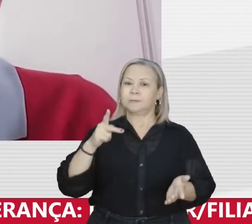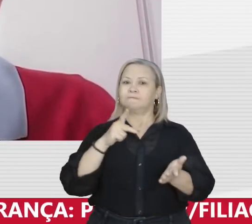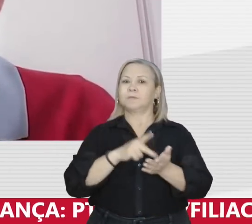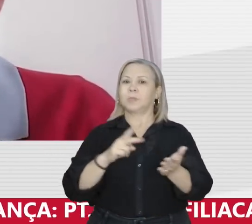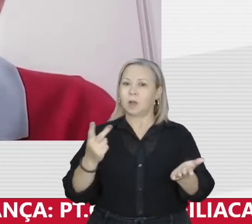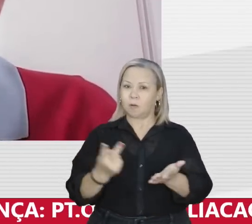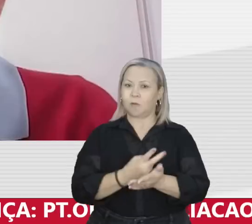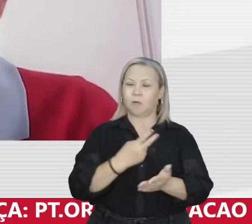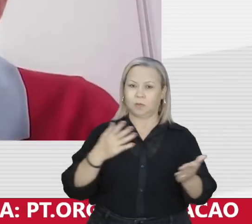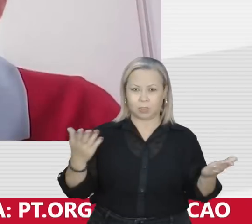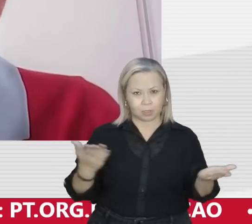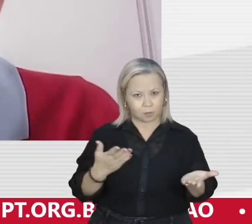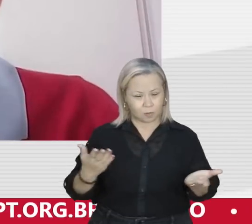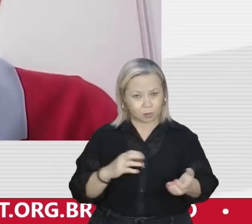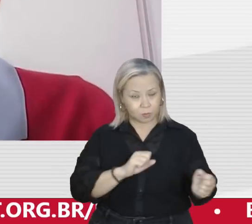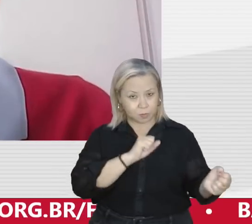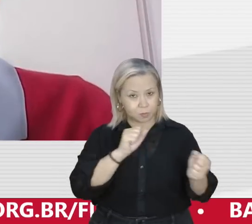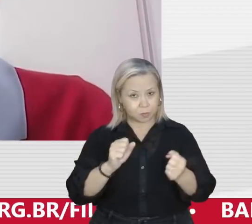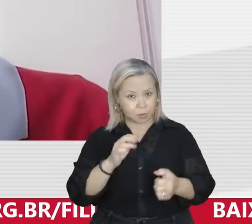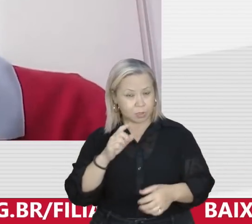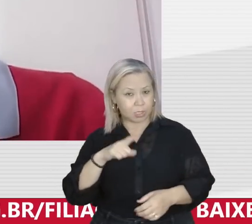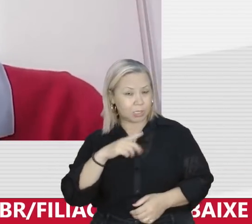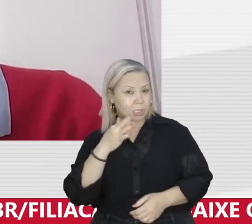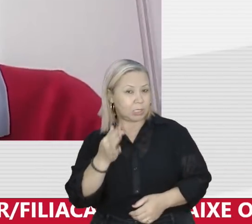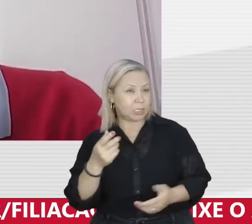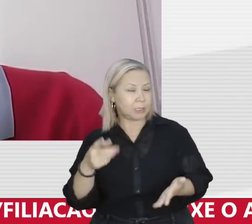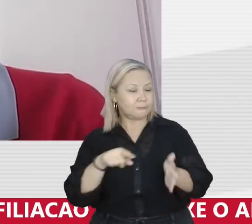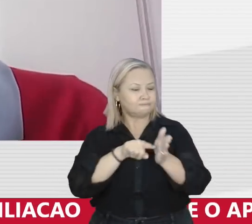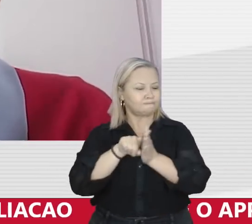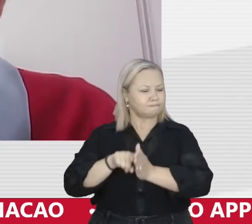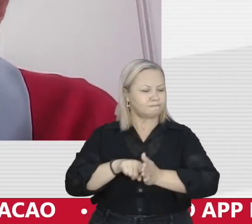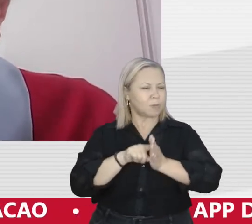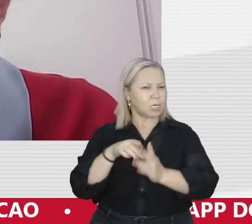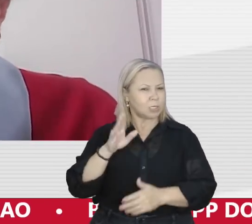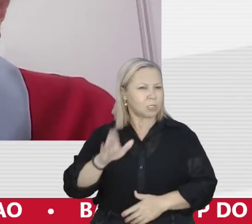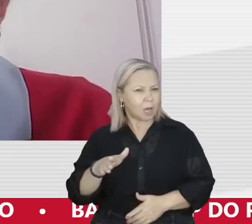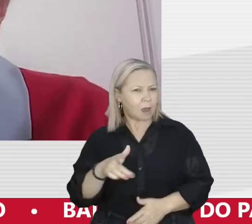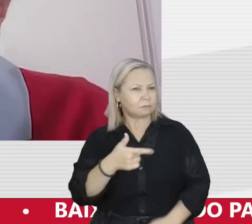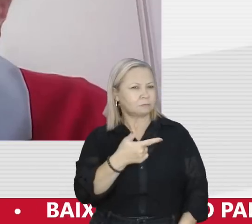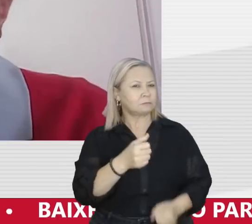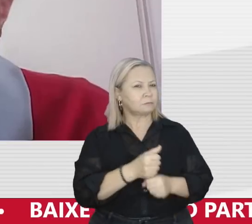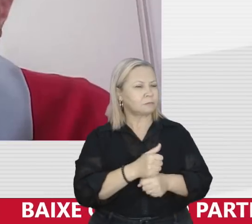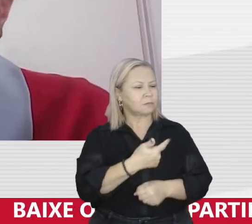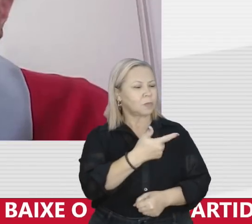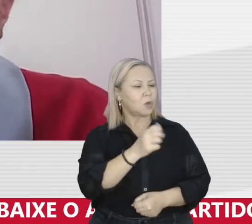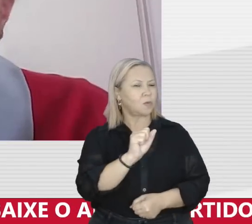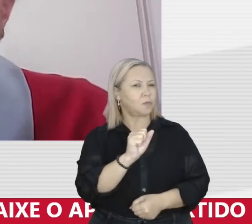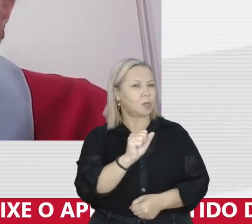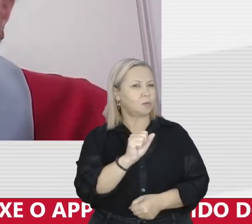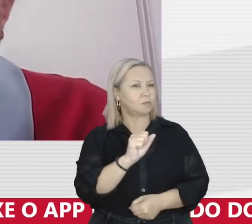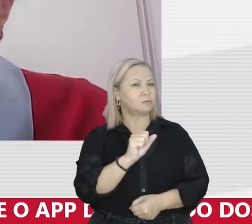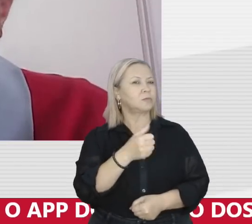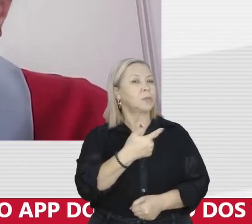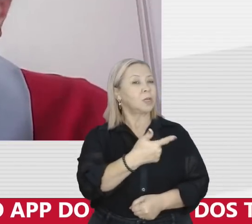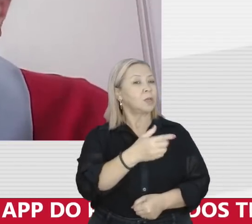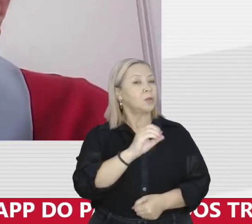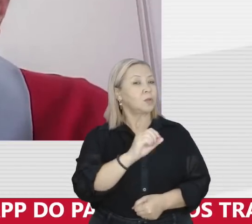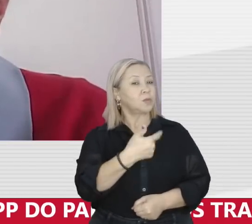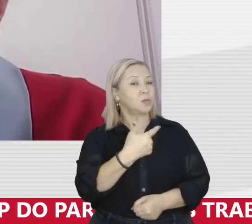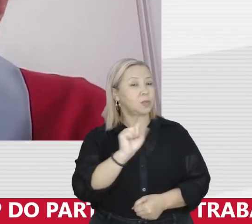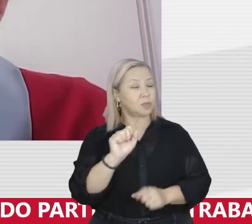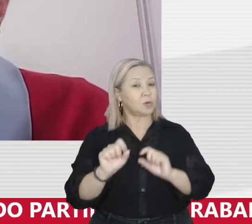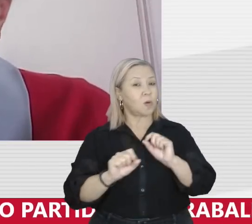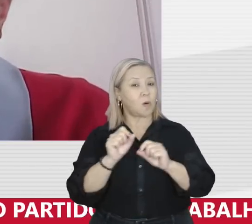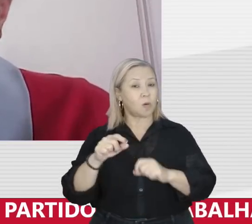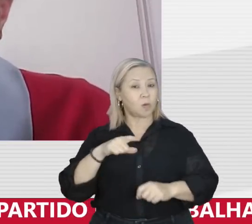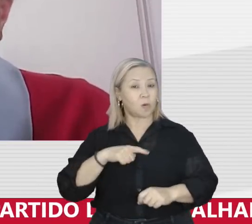hoje, ele poderia talvez ter sido apurado já em 18, quando o Bolsonaro instalou